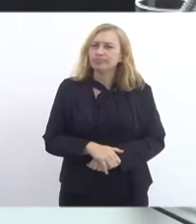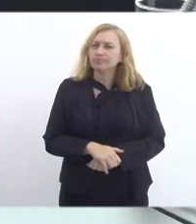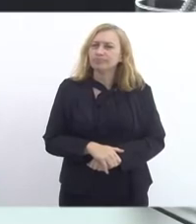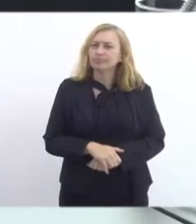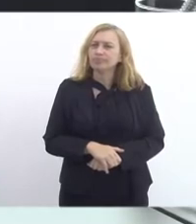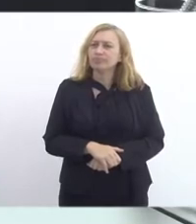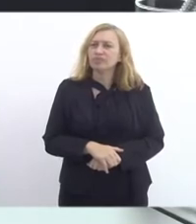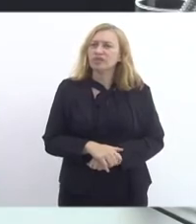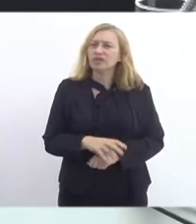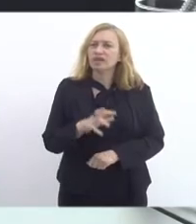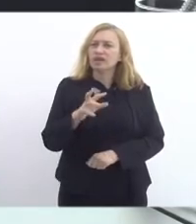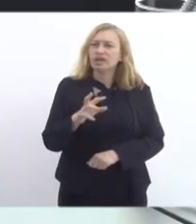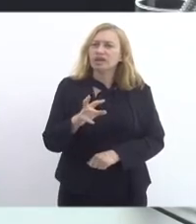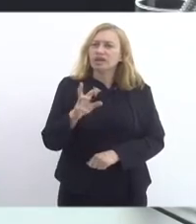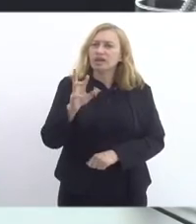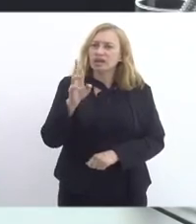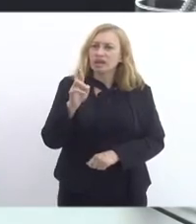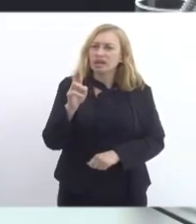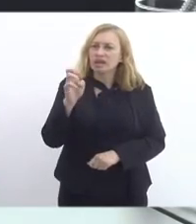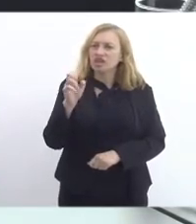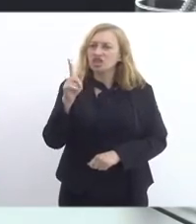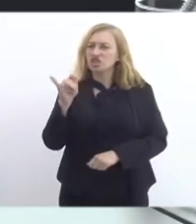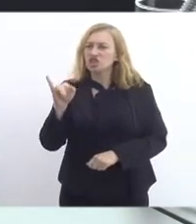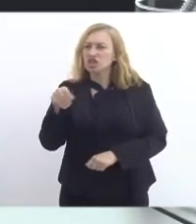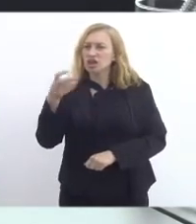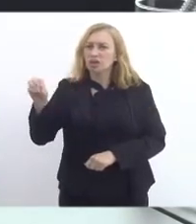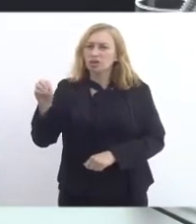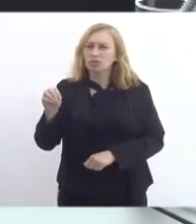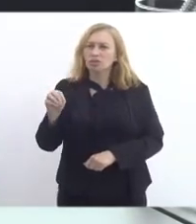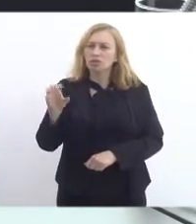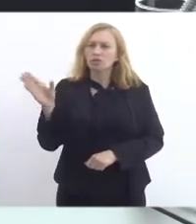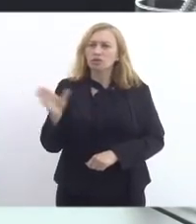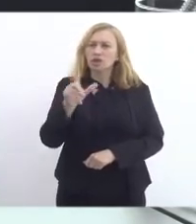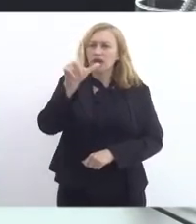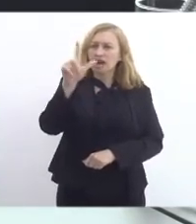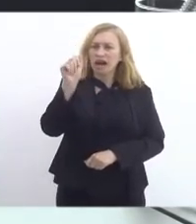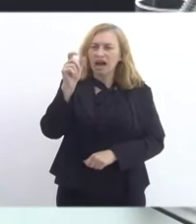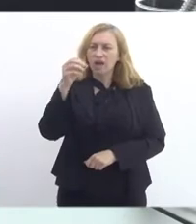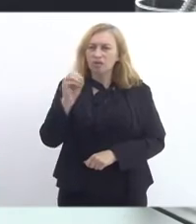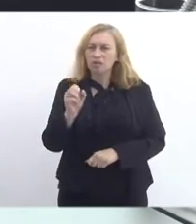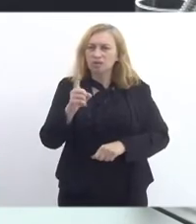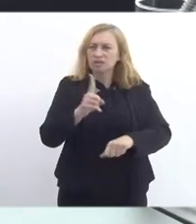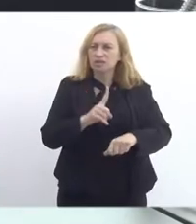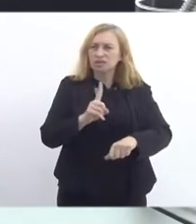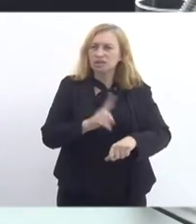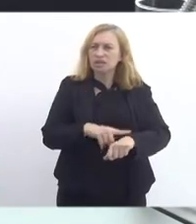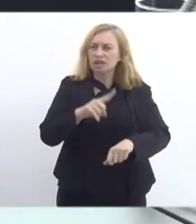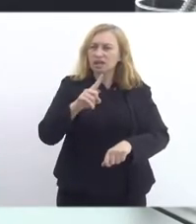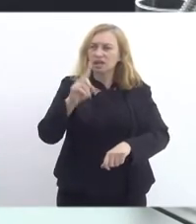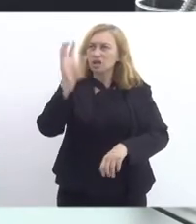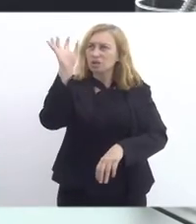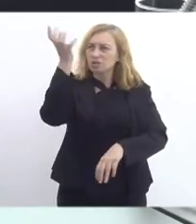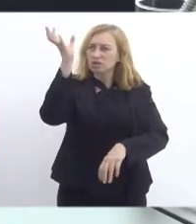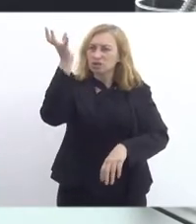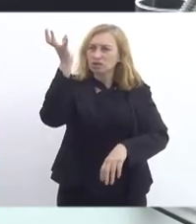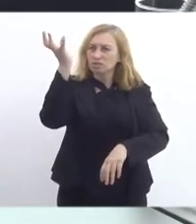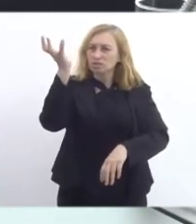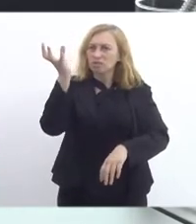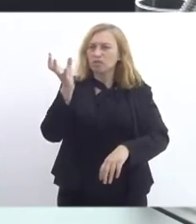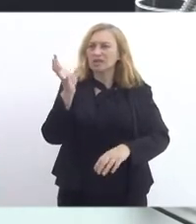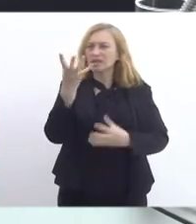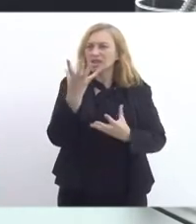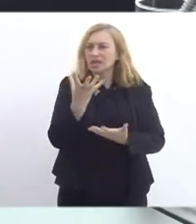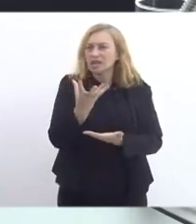região dos lagos, exatamente, a captação em tempo seco, que teria, eu não medi os resultados, eu tenho só